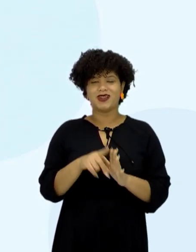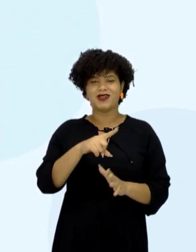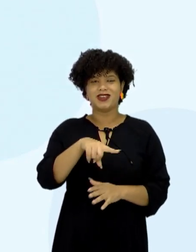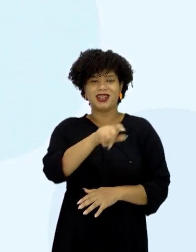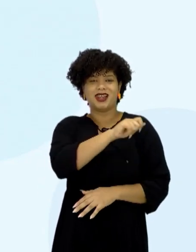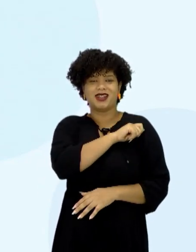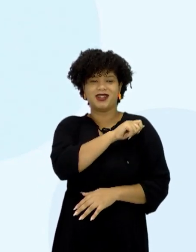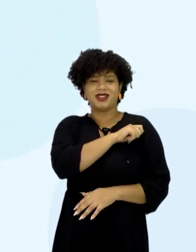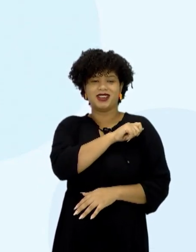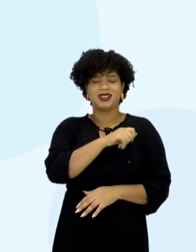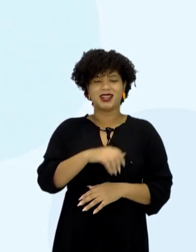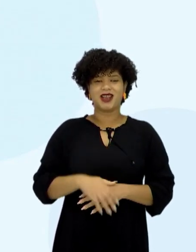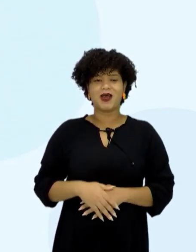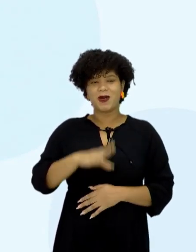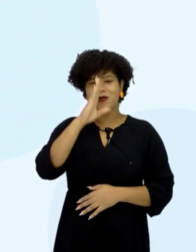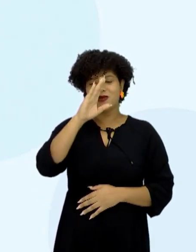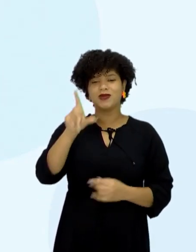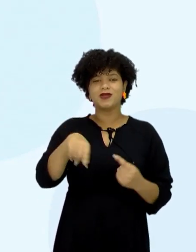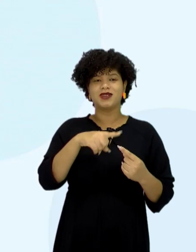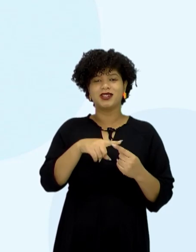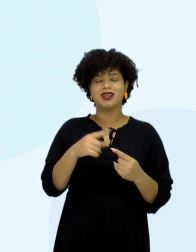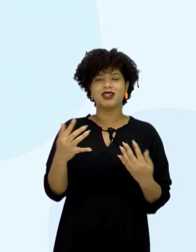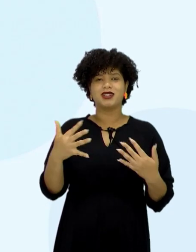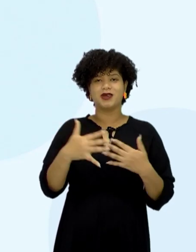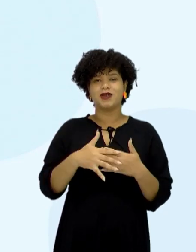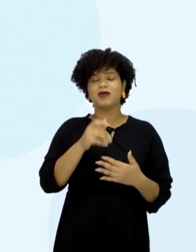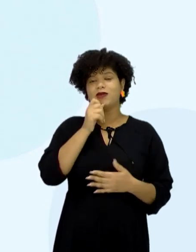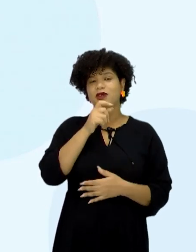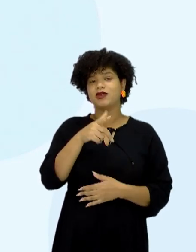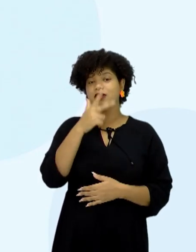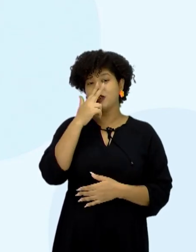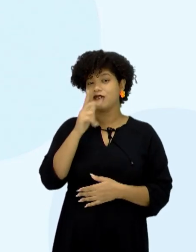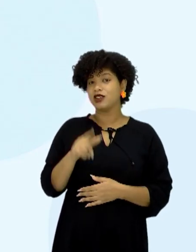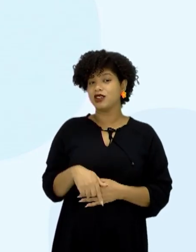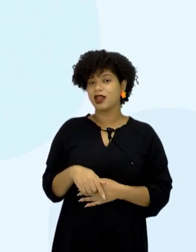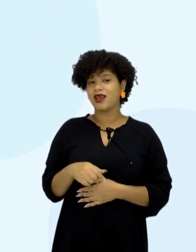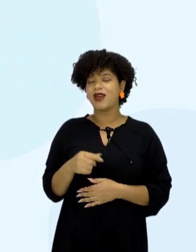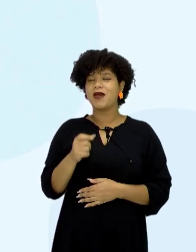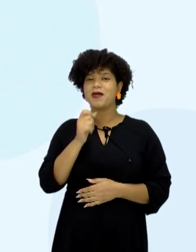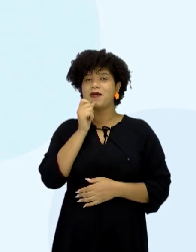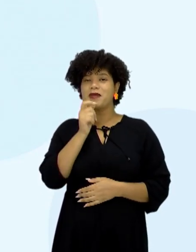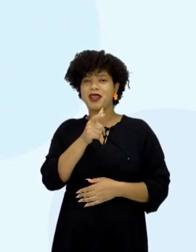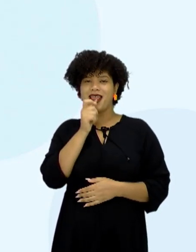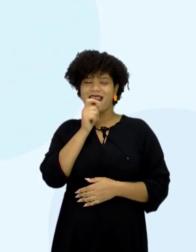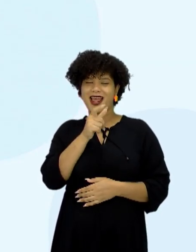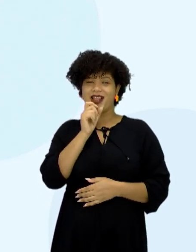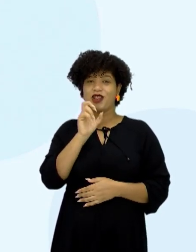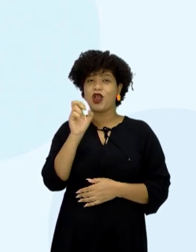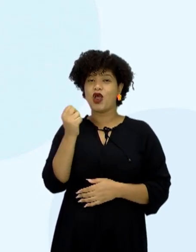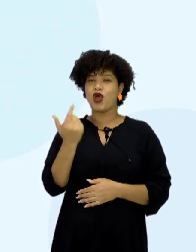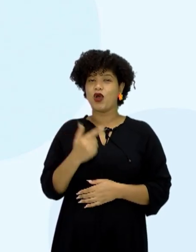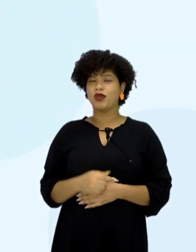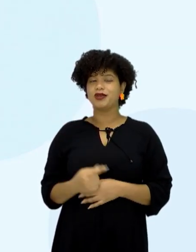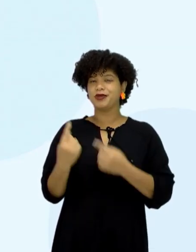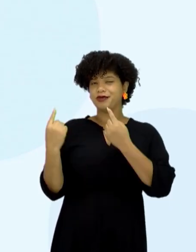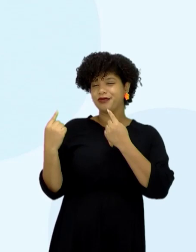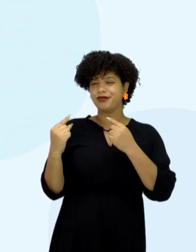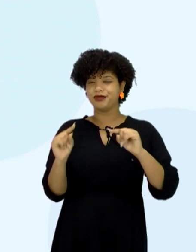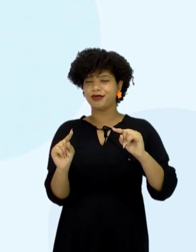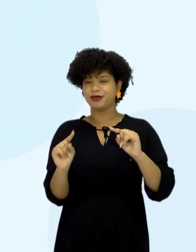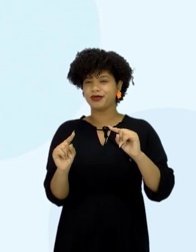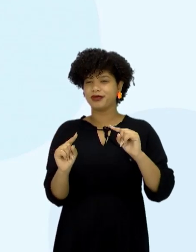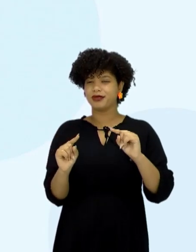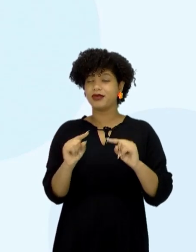Qual a principal função da paródia para você? A. Causar efeito de humor, ou B, fazer crítica? Quando você está fazendo paródia,